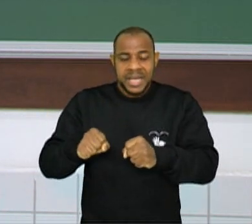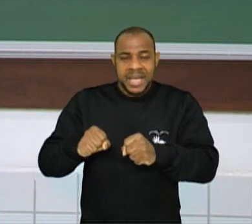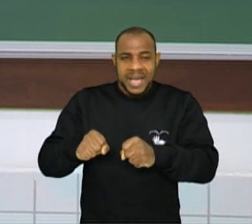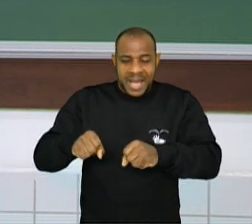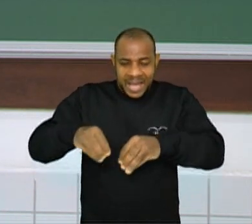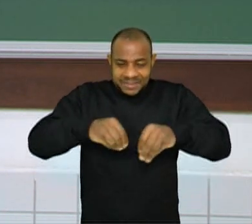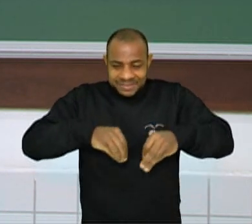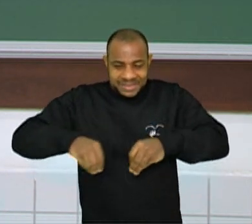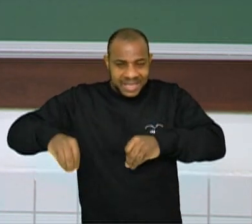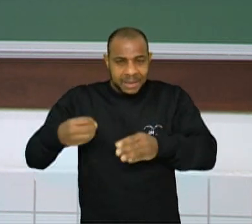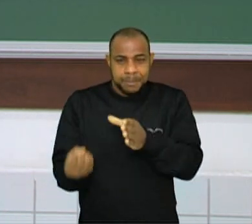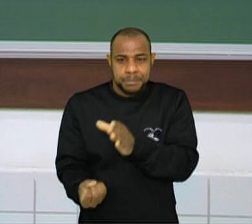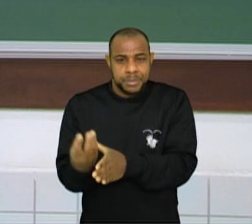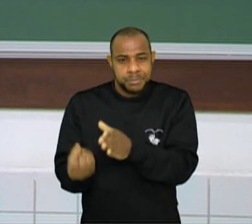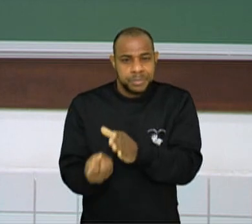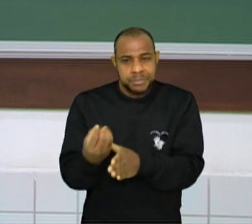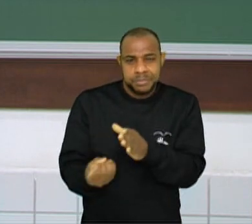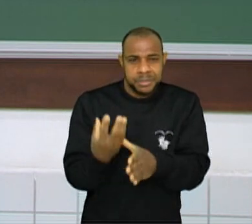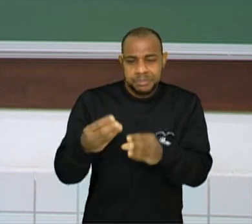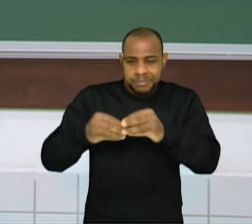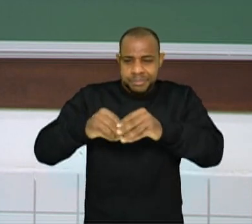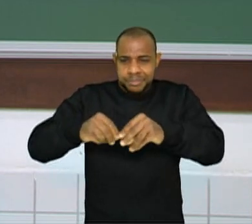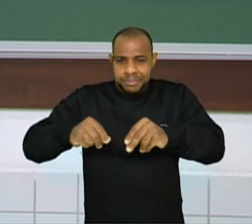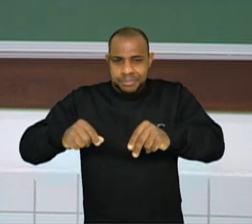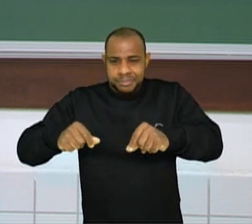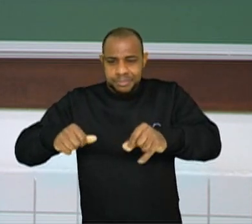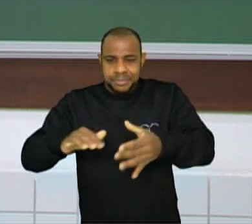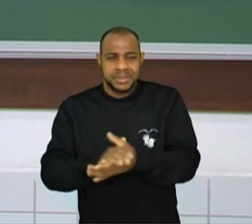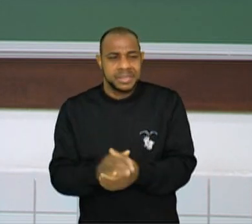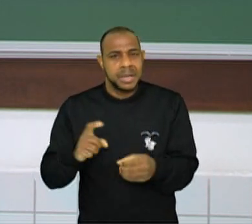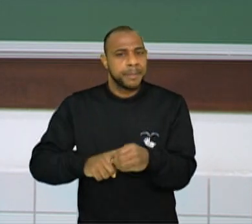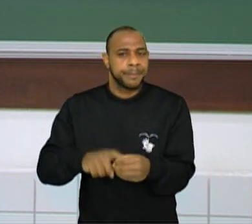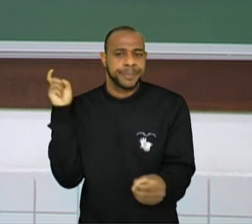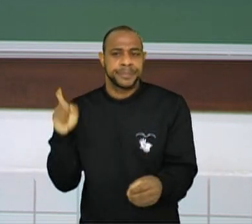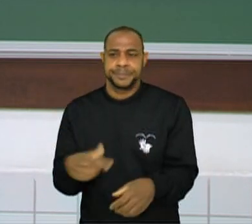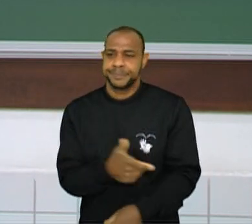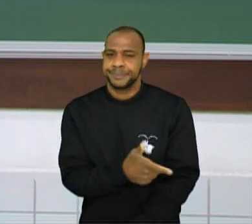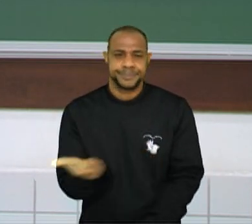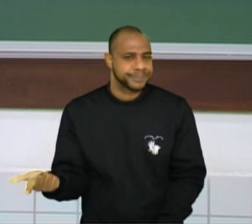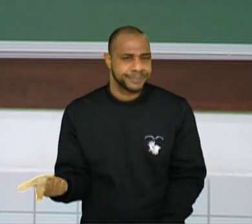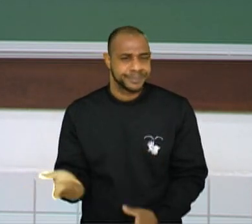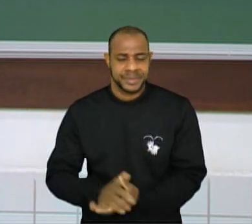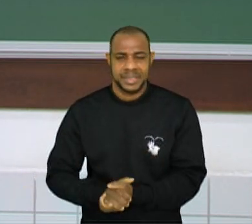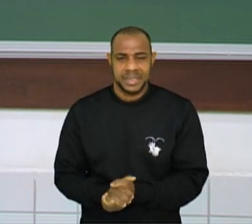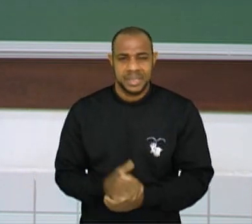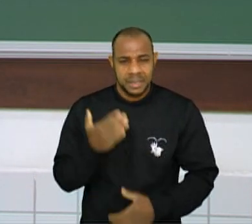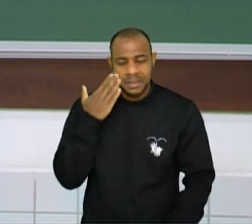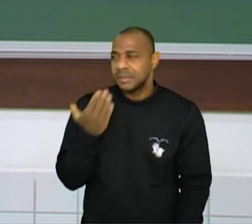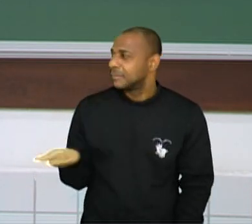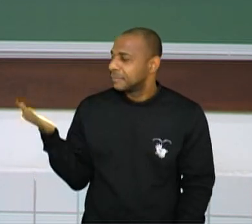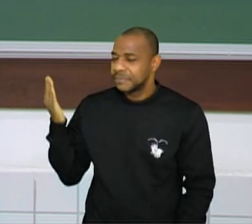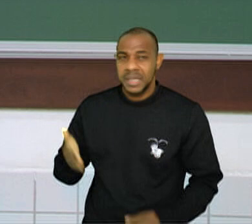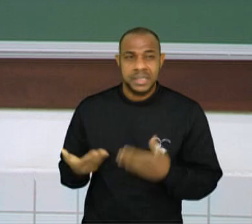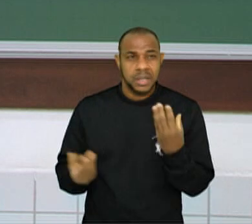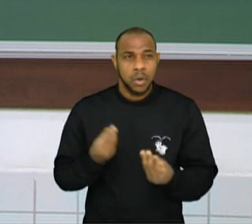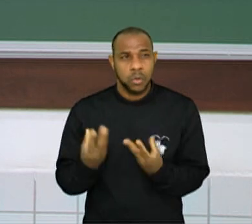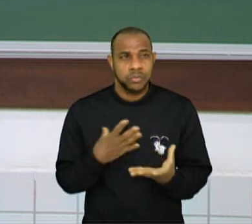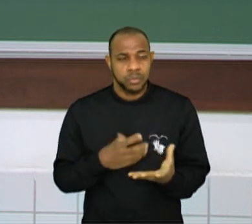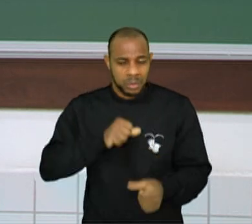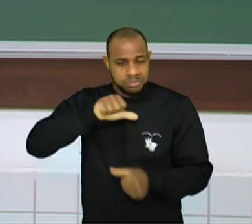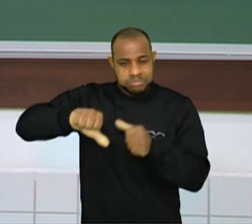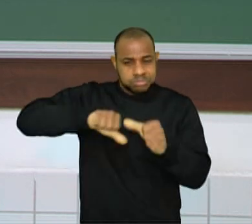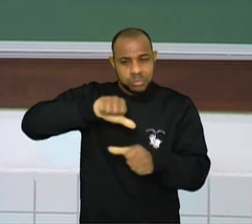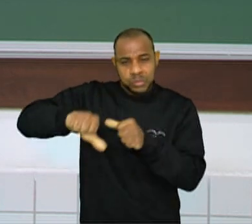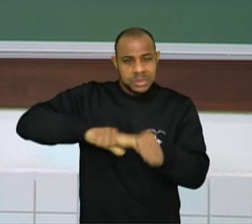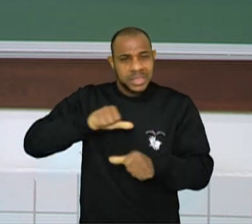improdutivas, coisa que até hoje nós prezamos. A terra tem uma função social. E com as reformas de base, ele